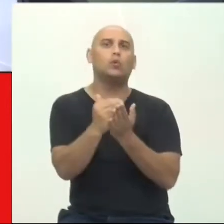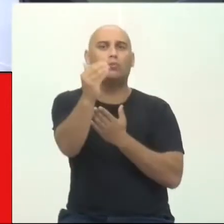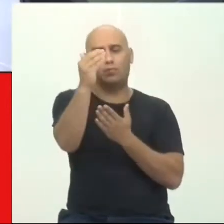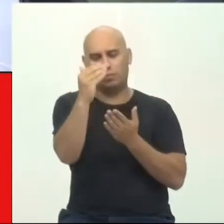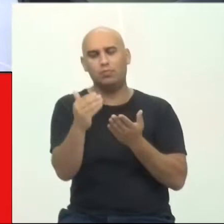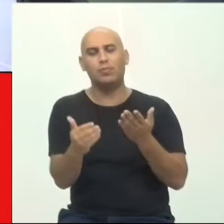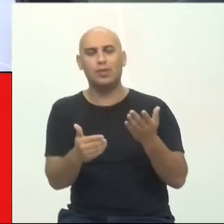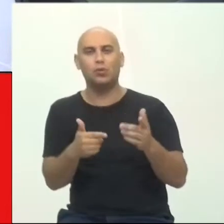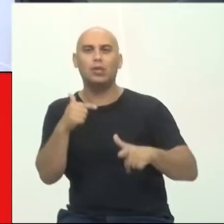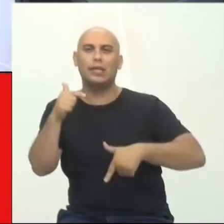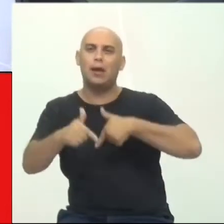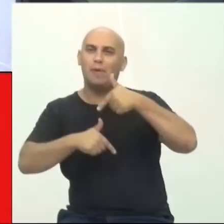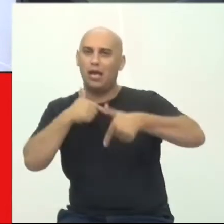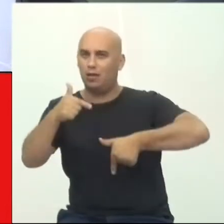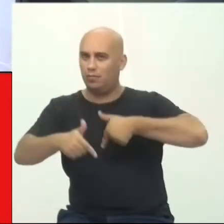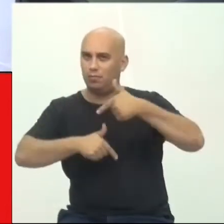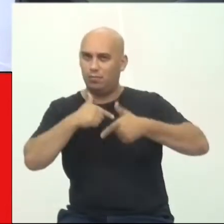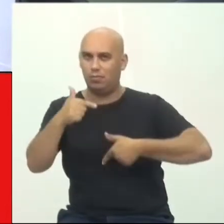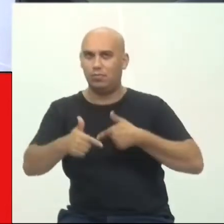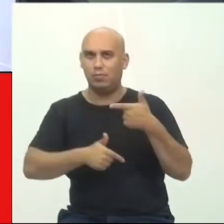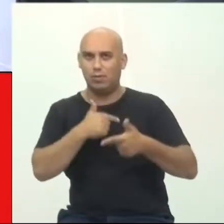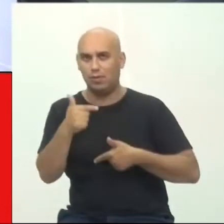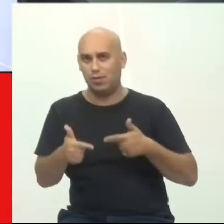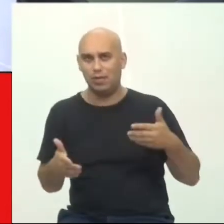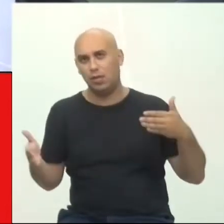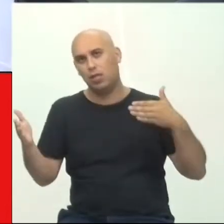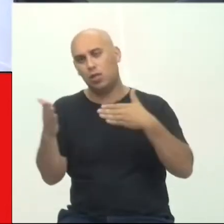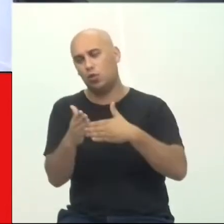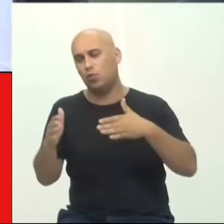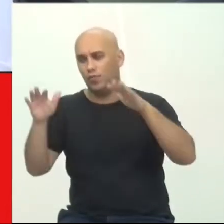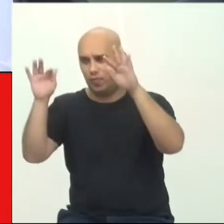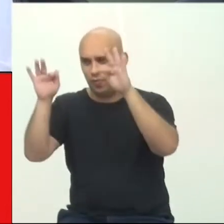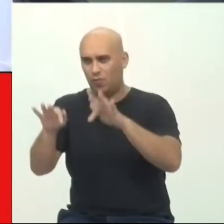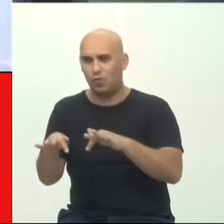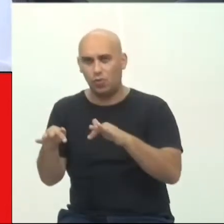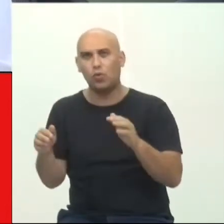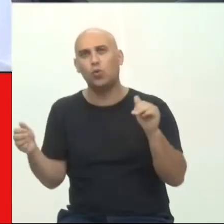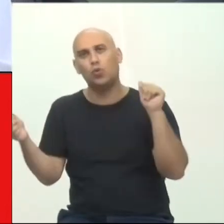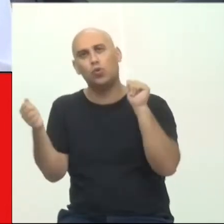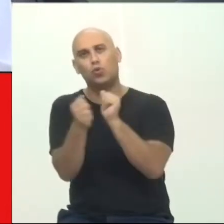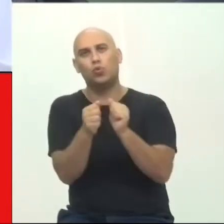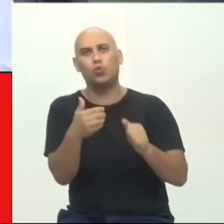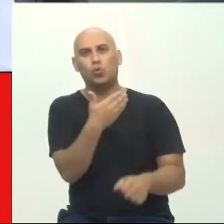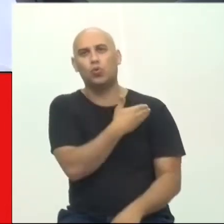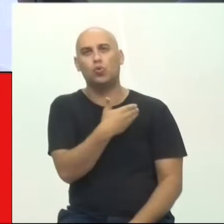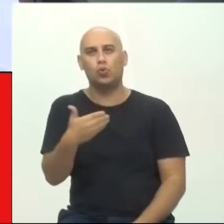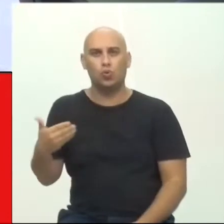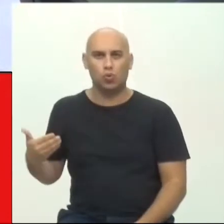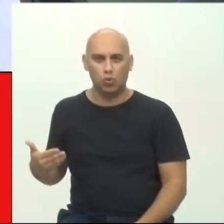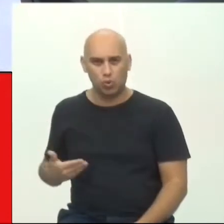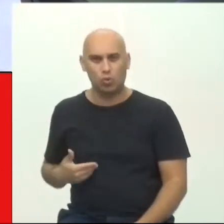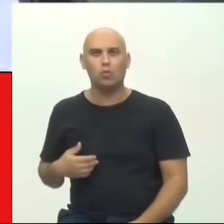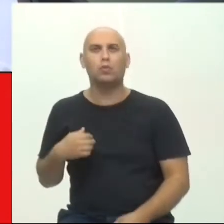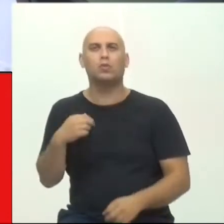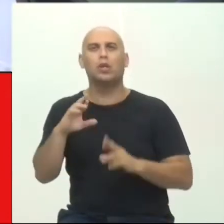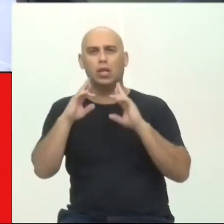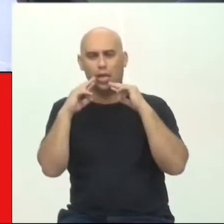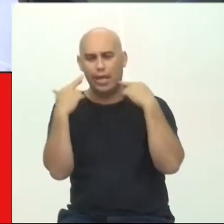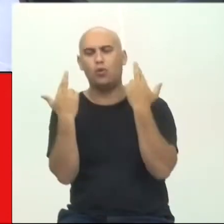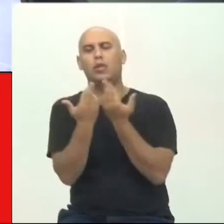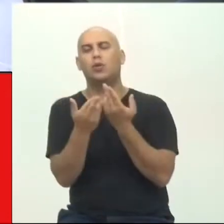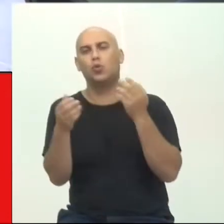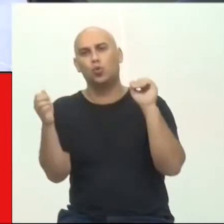né? Então, nós temos aí agora um prazo final para que, junto com o governo, tivemos uma reunião também no